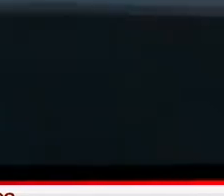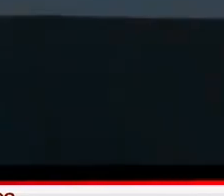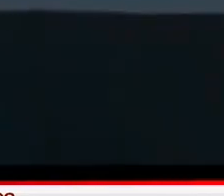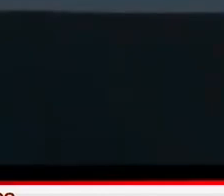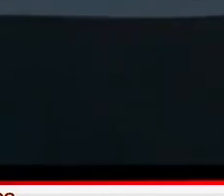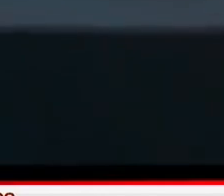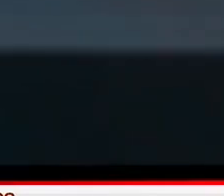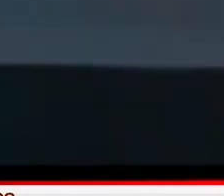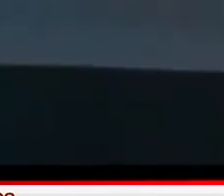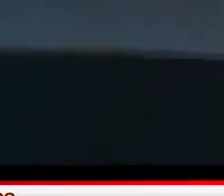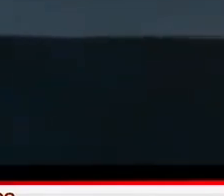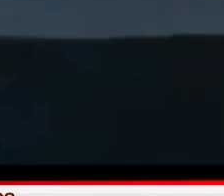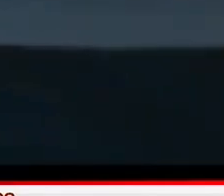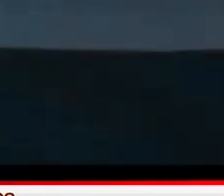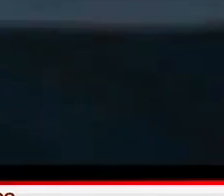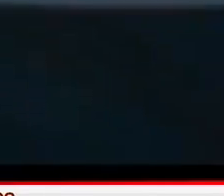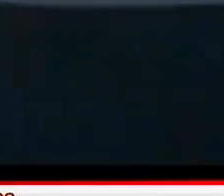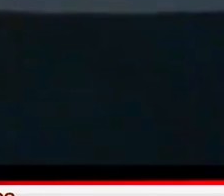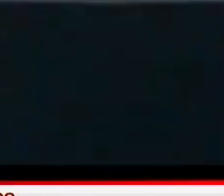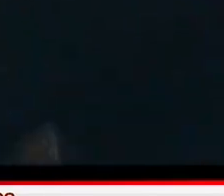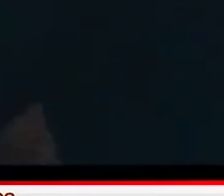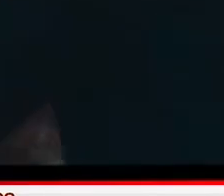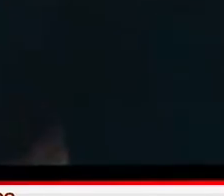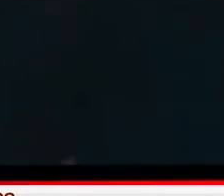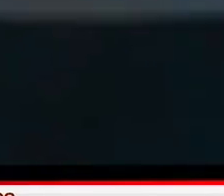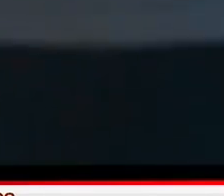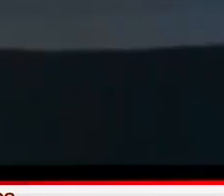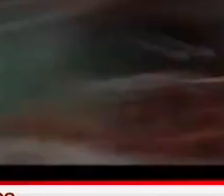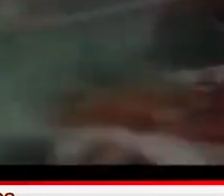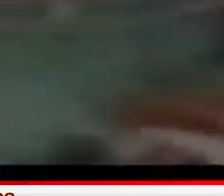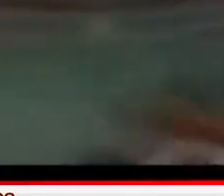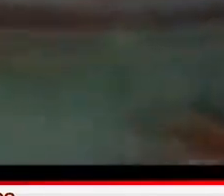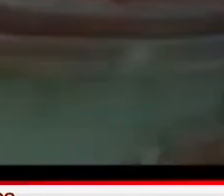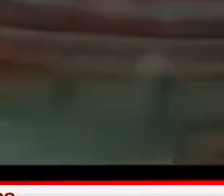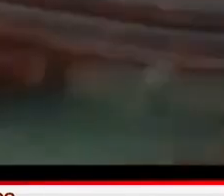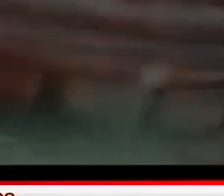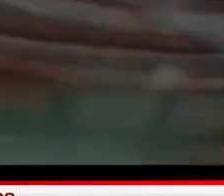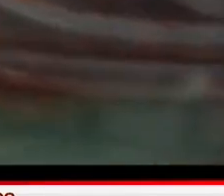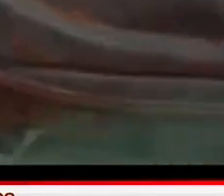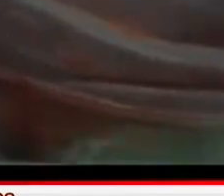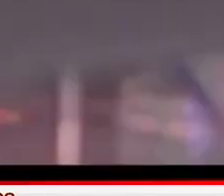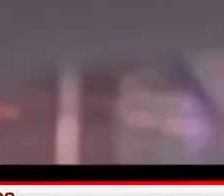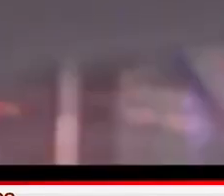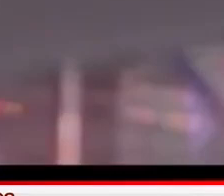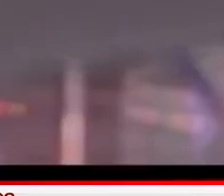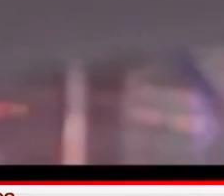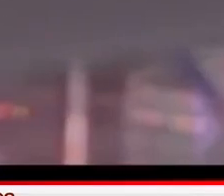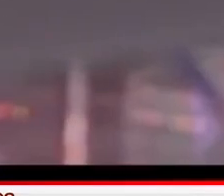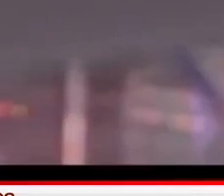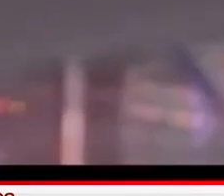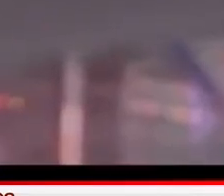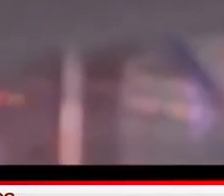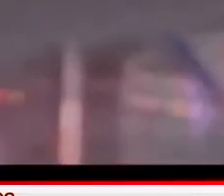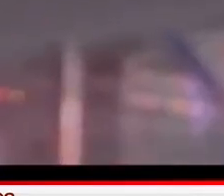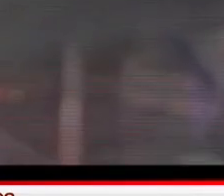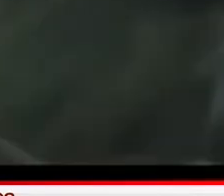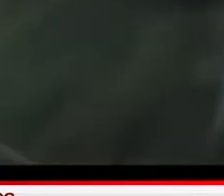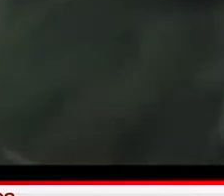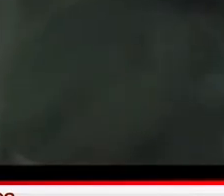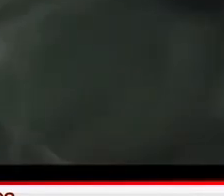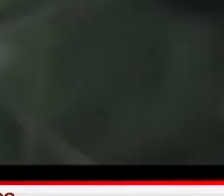da segurança alimentar do planeta mas essa história não é sobre o hoje é sobre o futuro